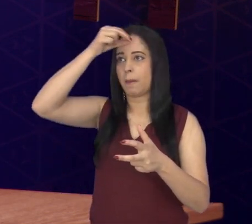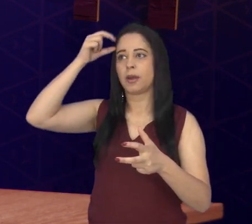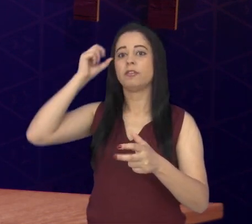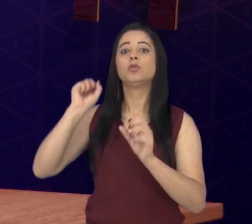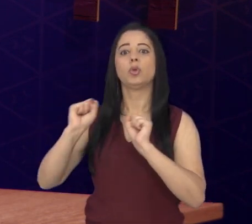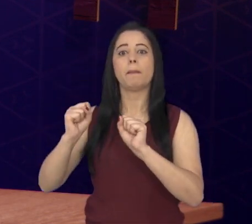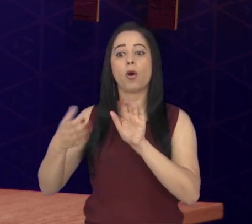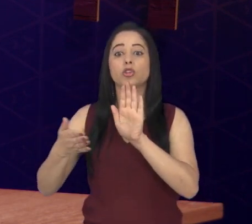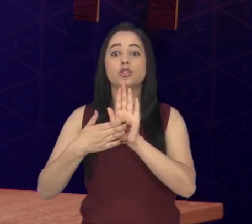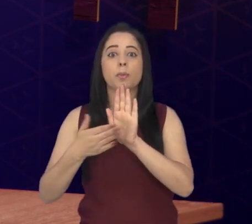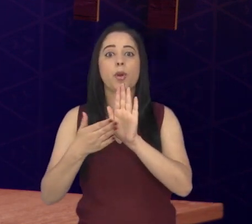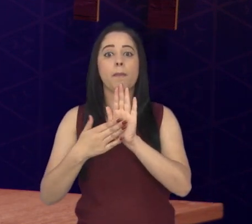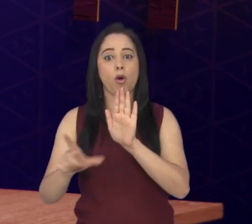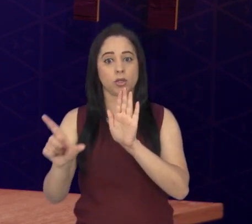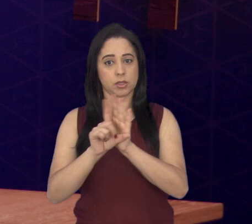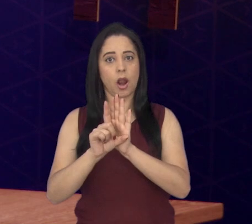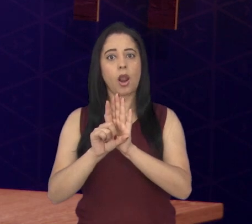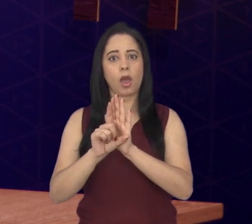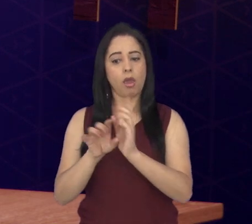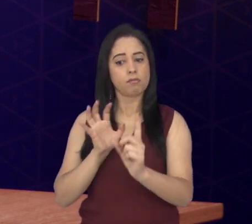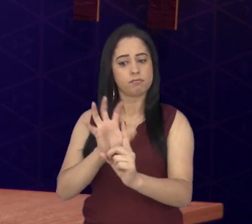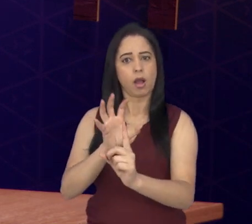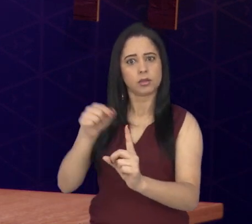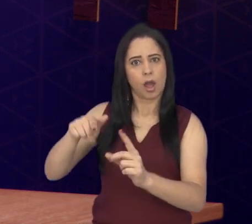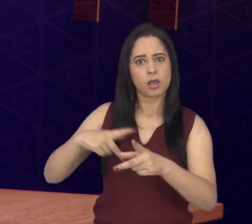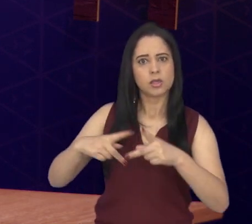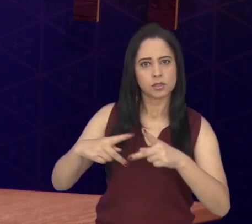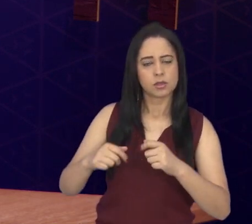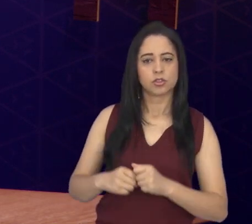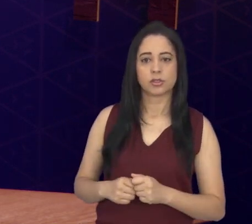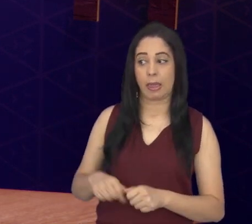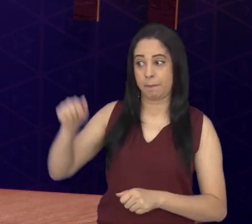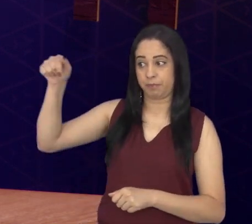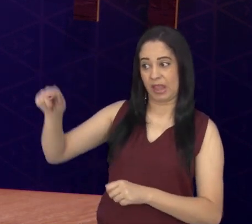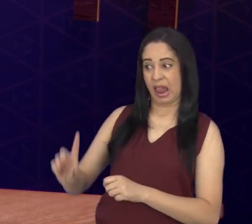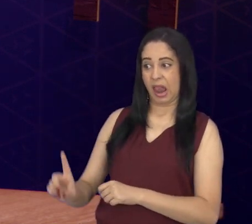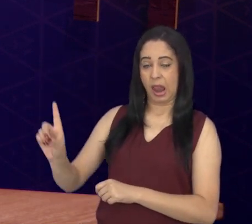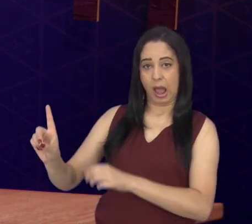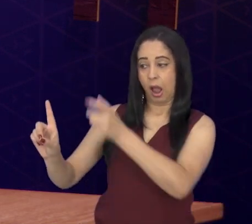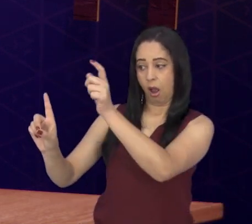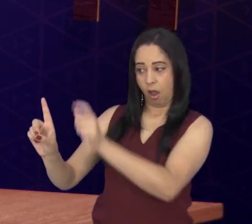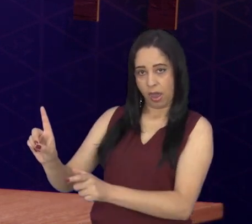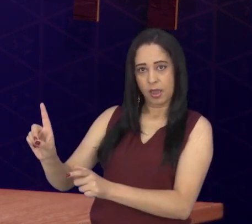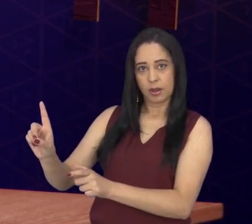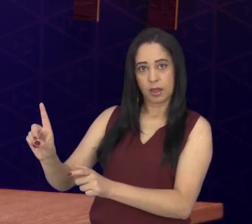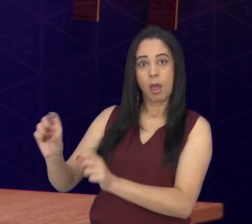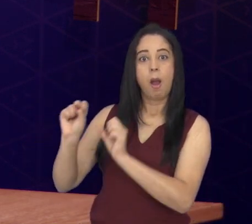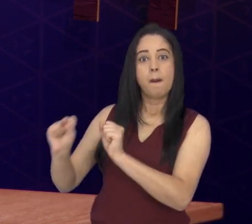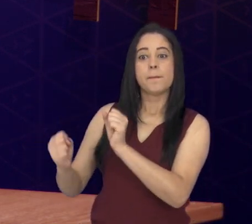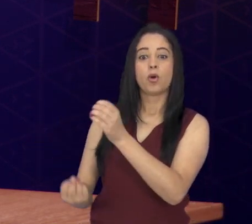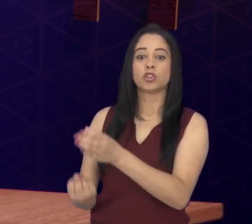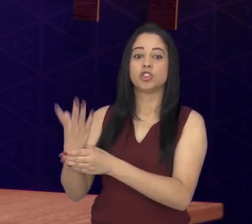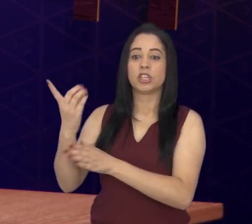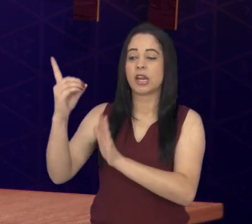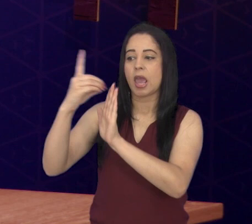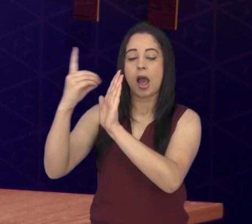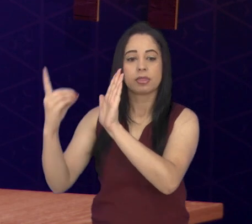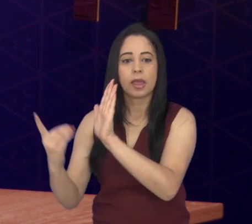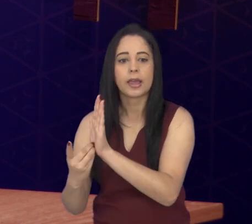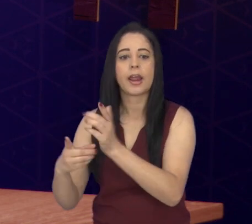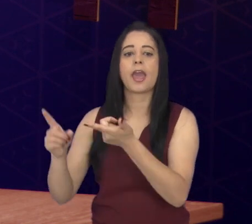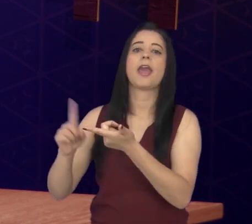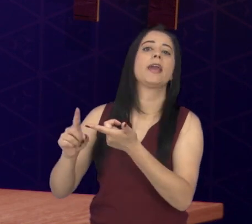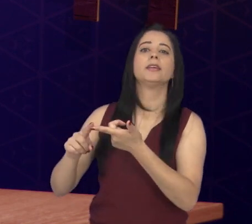pode propor leis, os vereadores também, que impactem aqui a nossa cidade. O presidente, ele cria decretos, ele pode sugerir